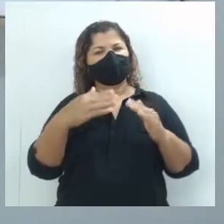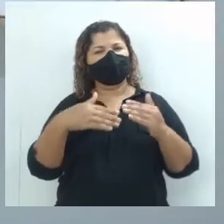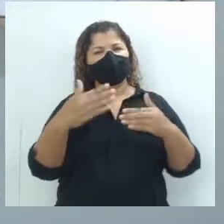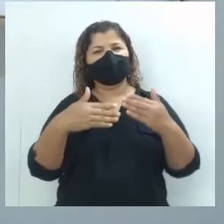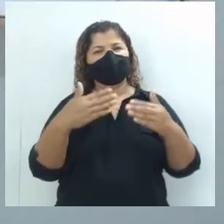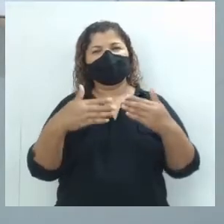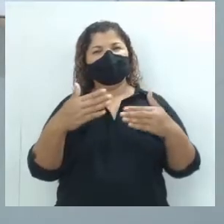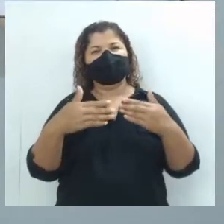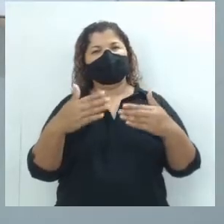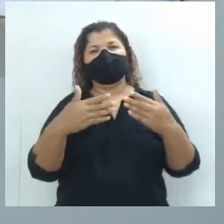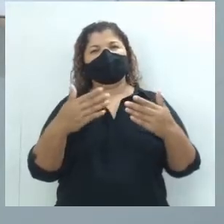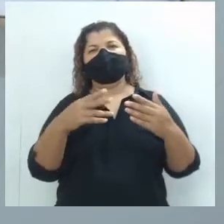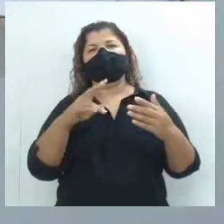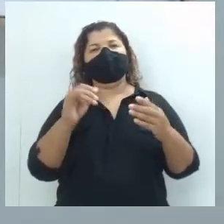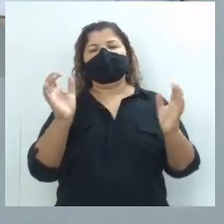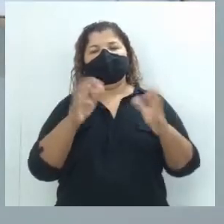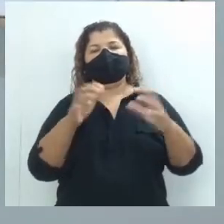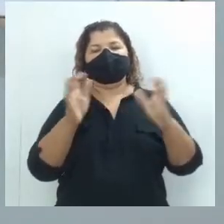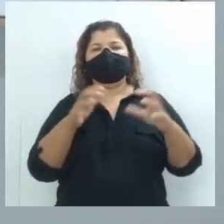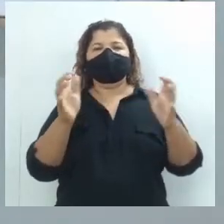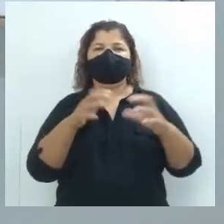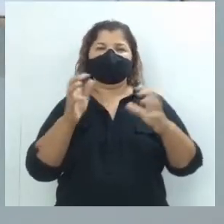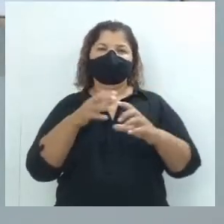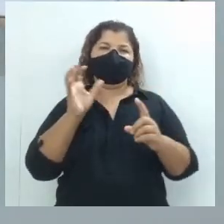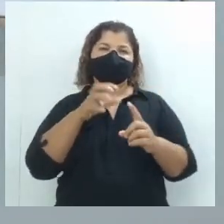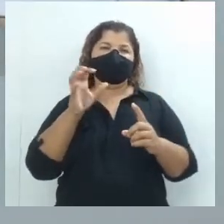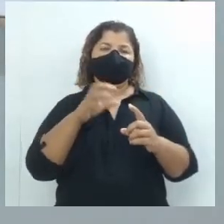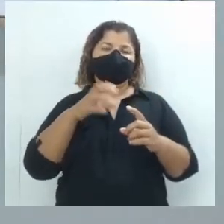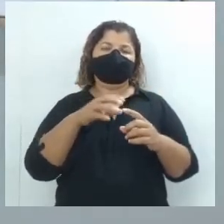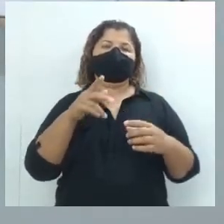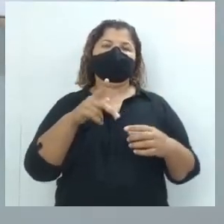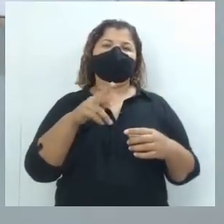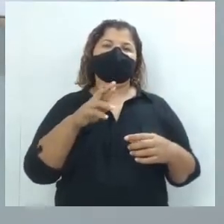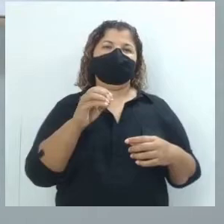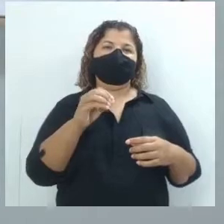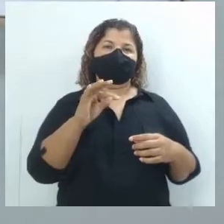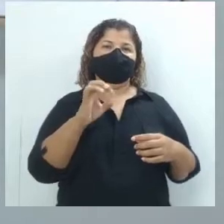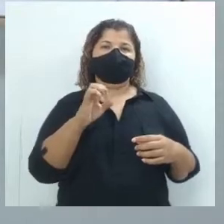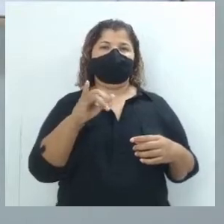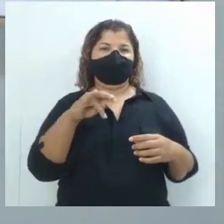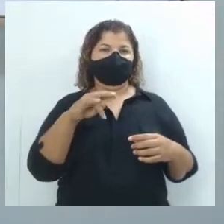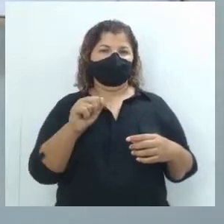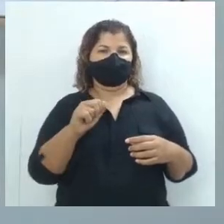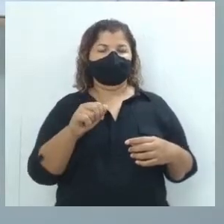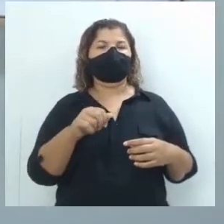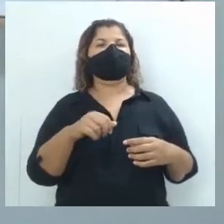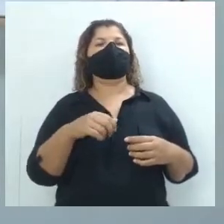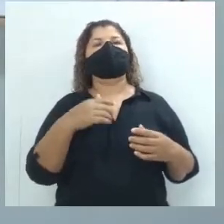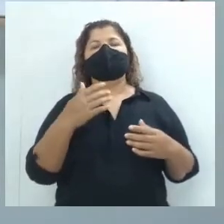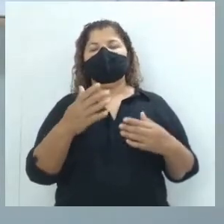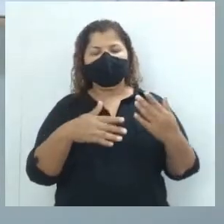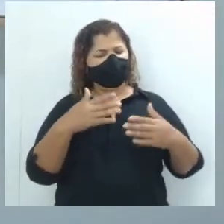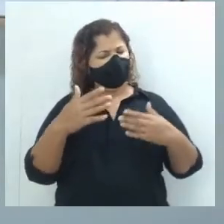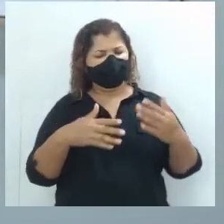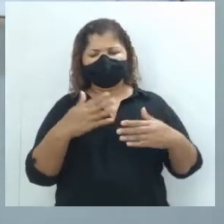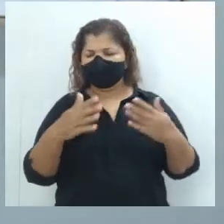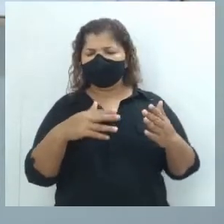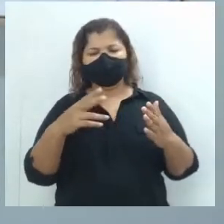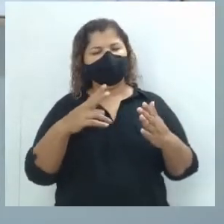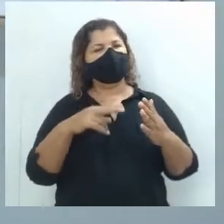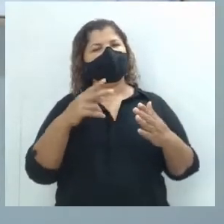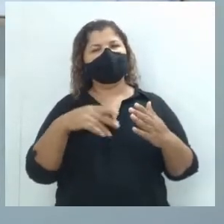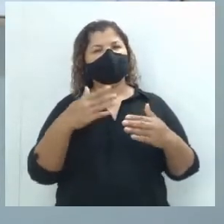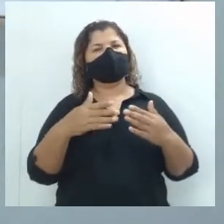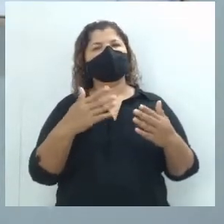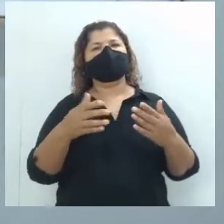ele vai começar a produzir um monte de proteína. Na medida que o ribossomo vai lendo o RNA positivo do vírus, ele vai começar